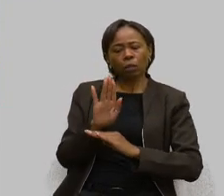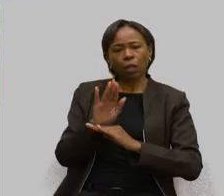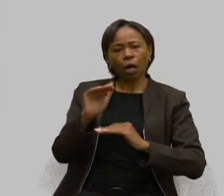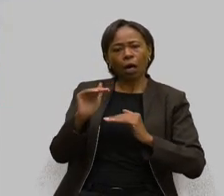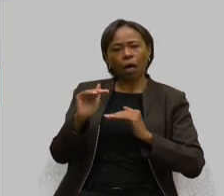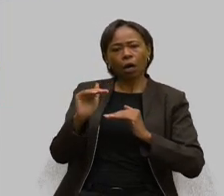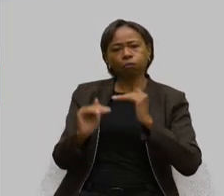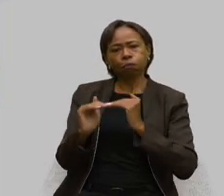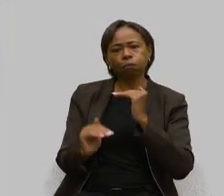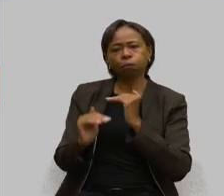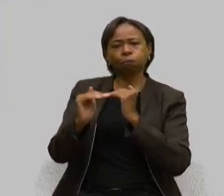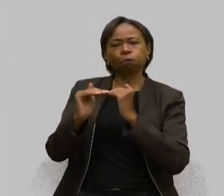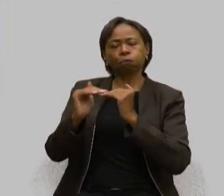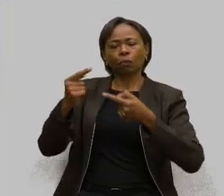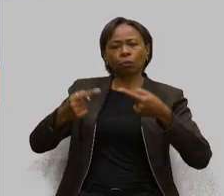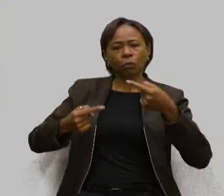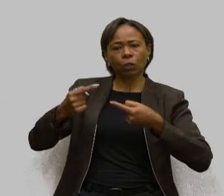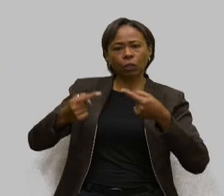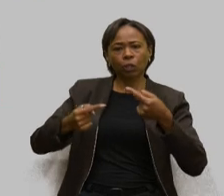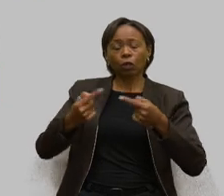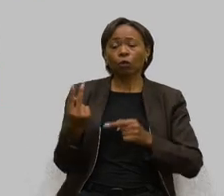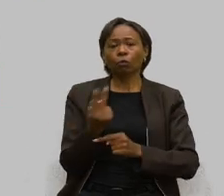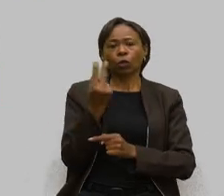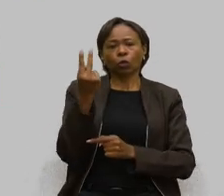valorização das Diferenças